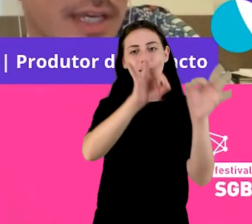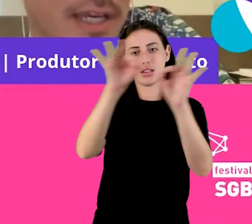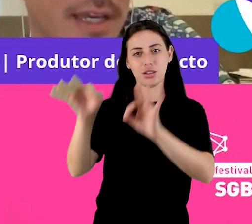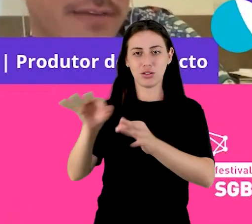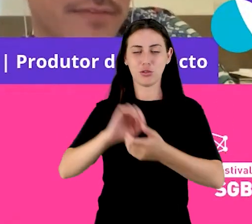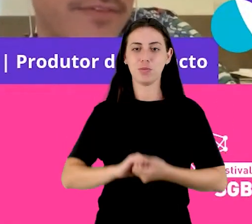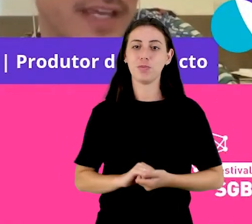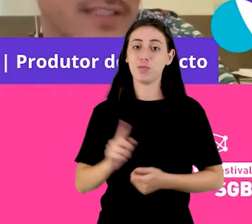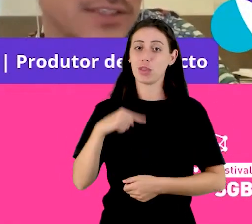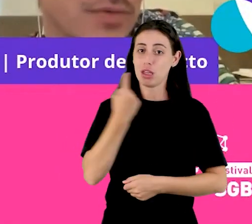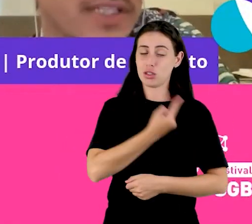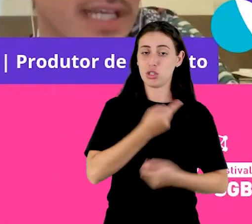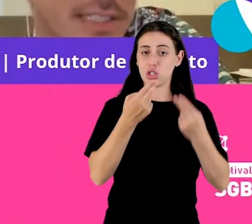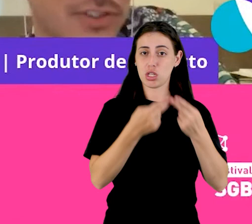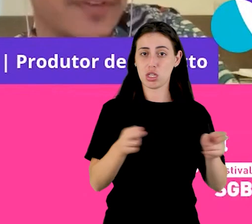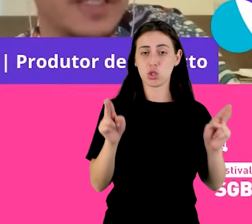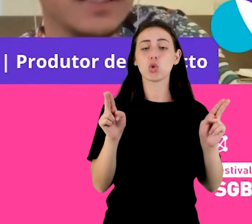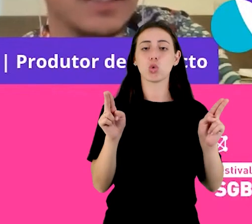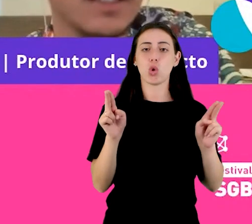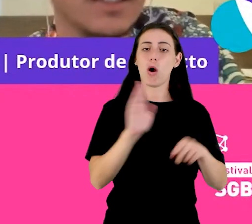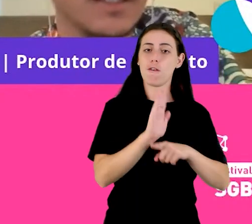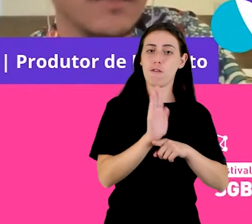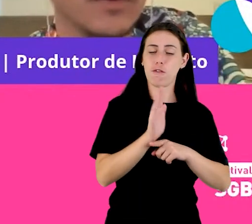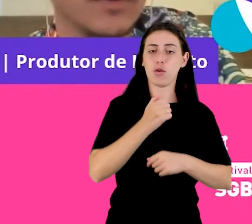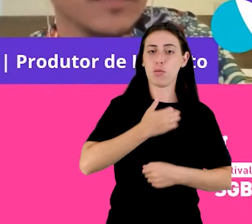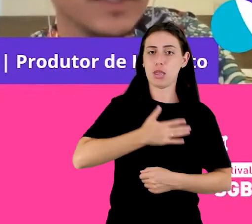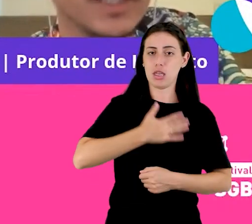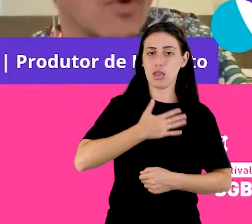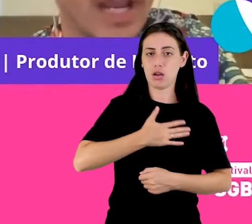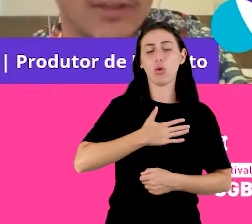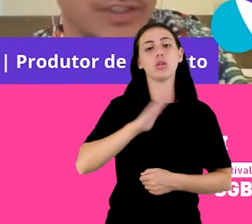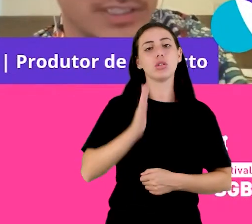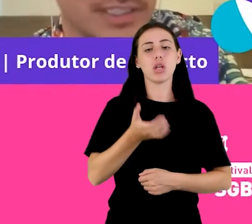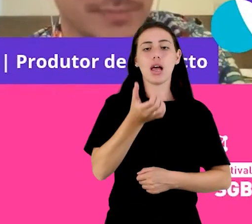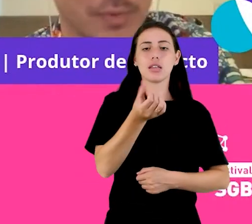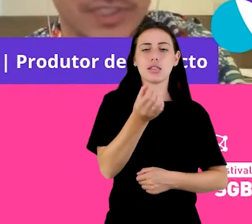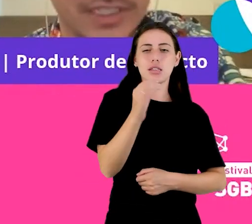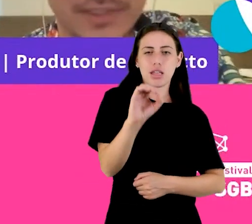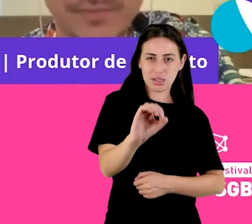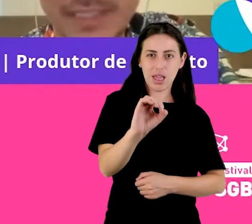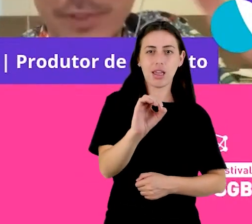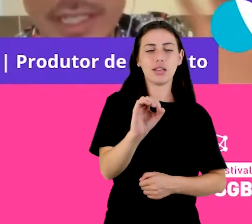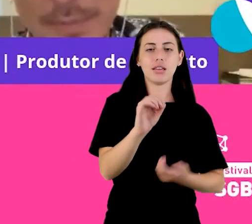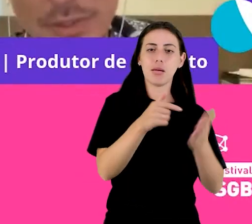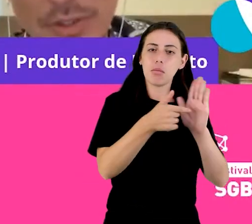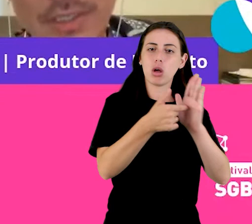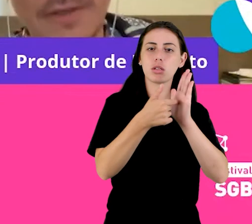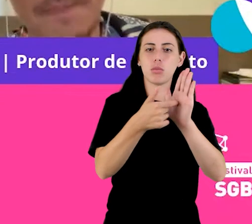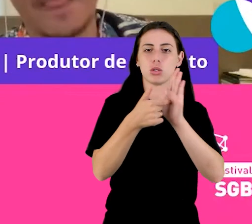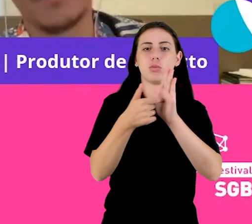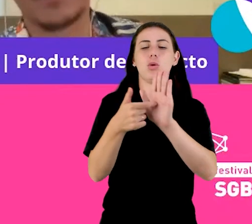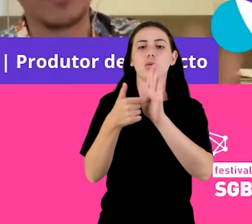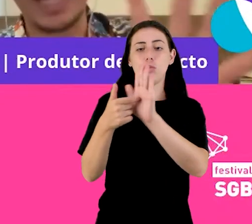sessões feitas, acho que 57 sessões feitas, com relatórios de público já estimados mais de 1.500